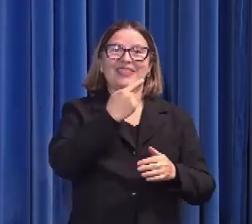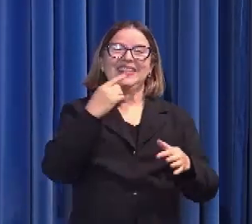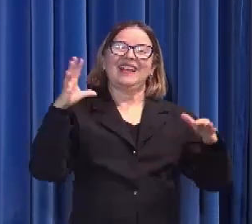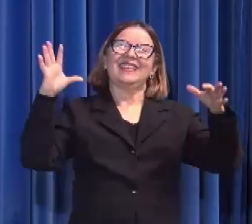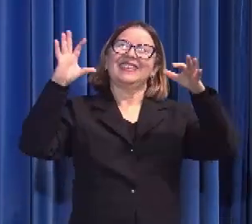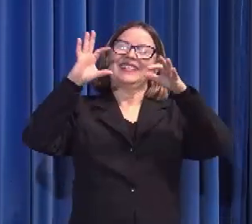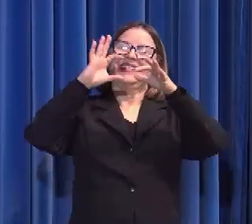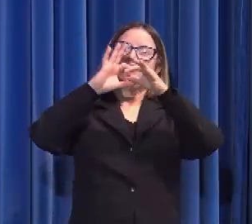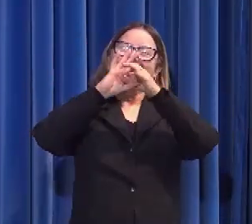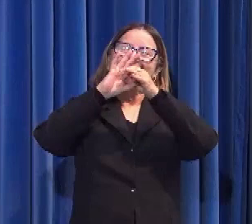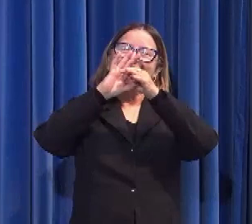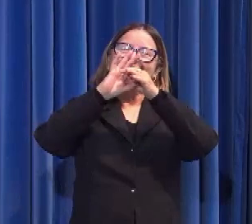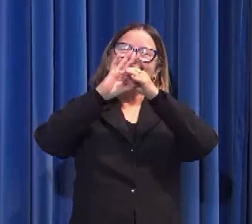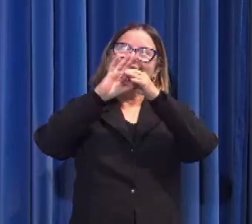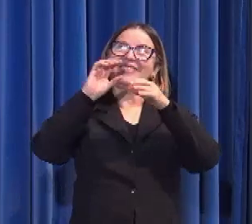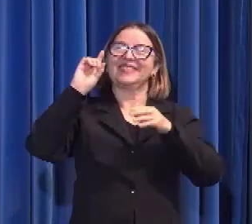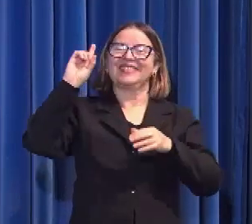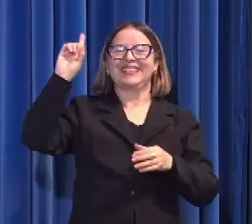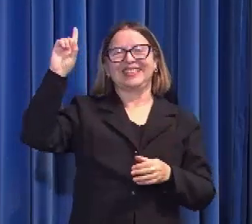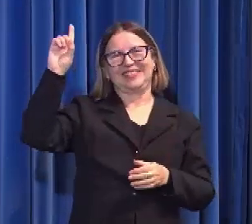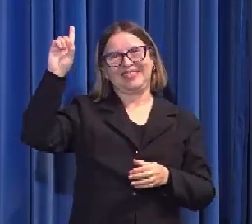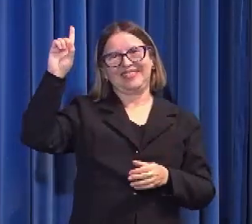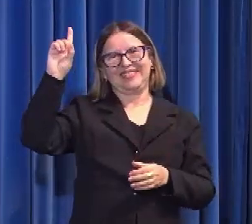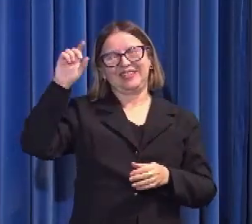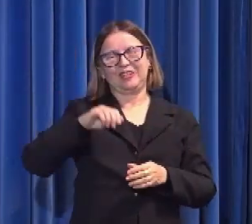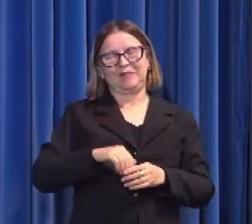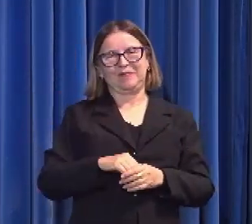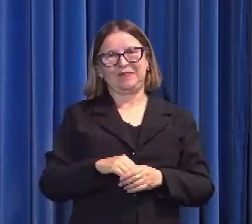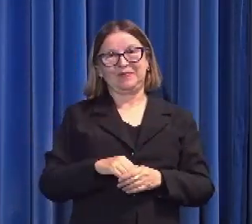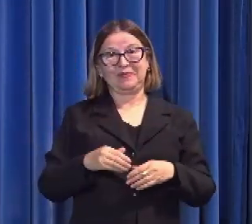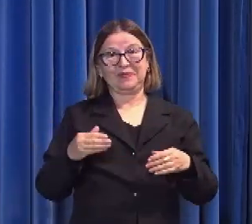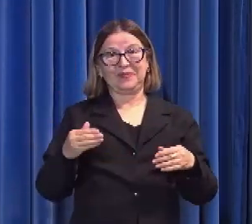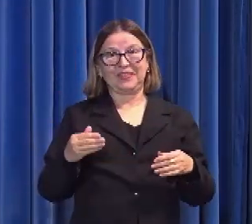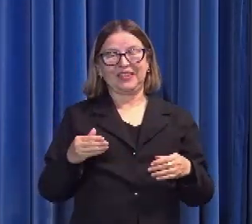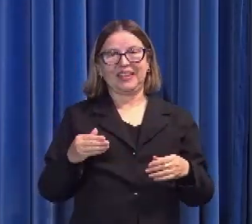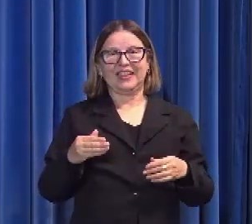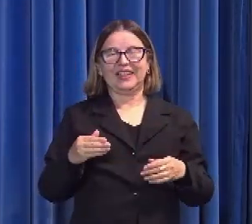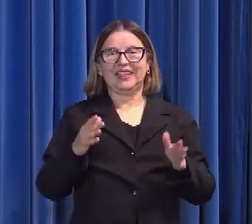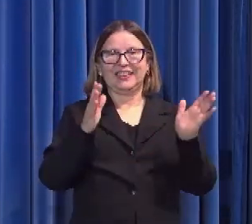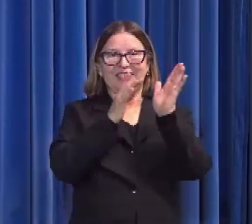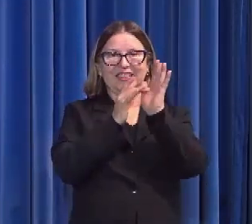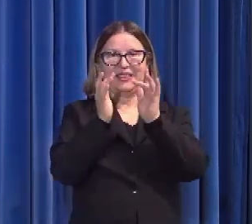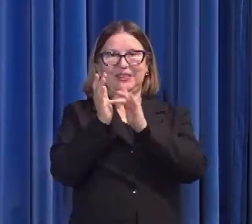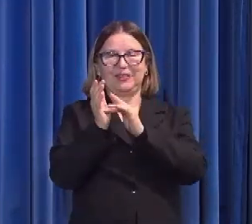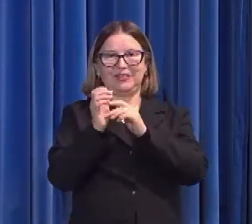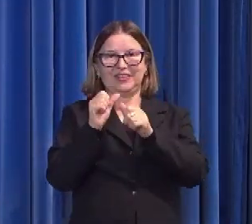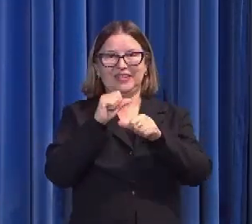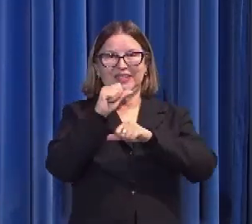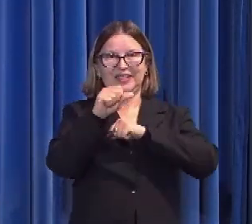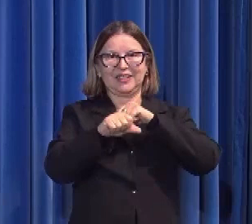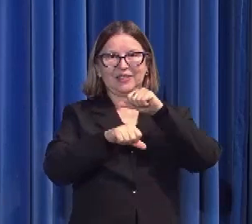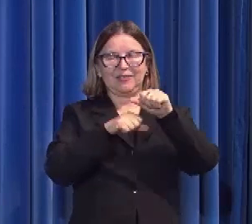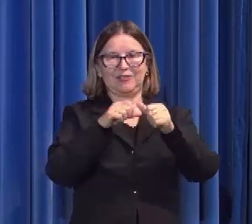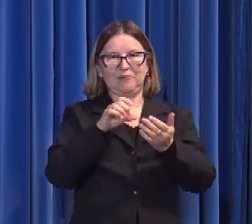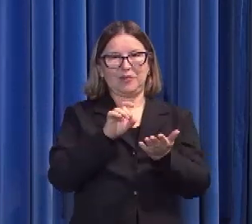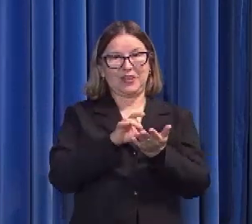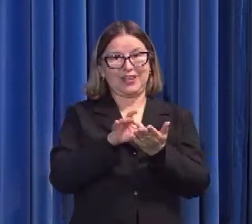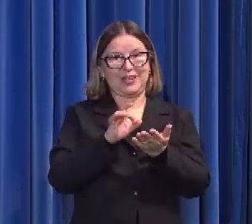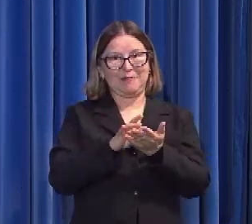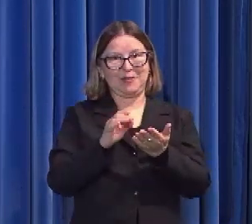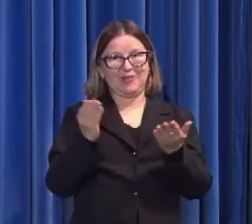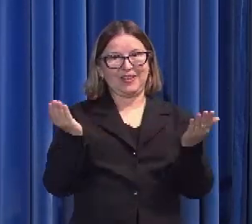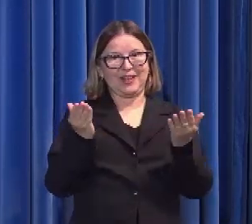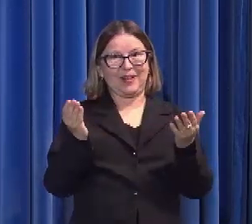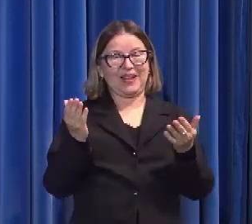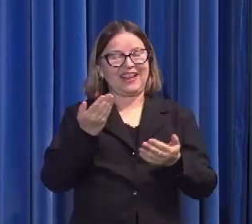fazer dos inimigos amigos de Deus é uma vez Houve uma guerra